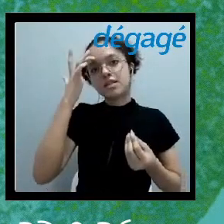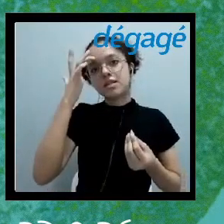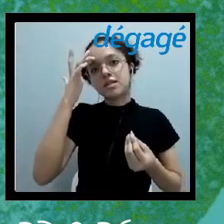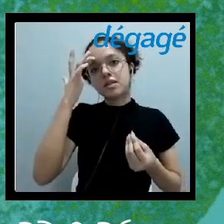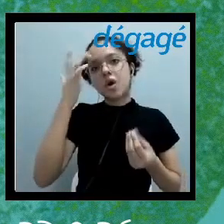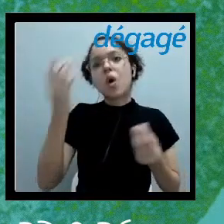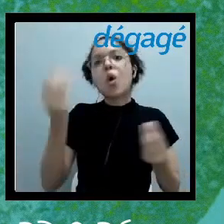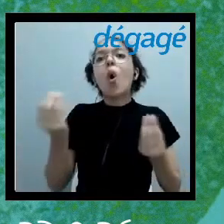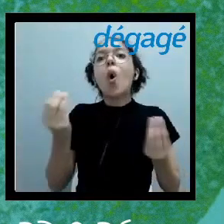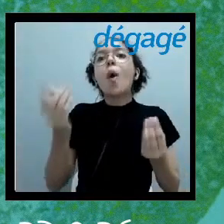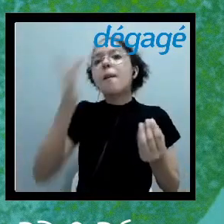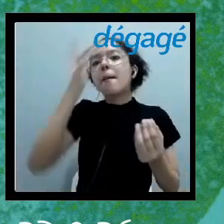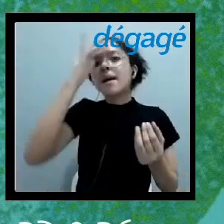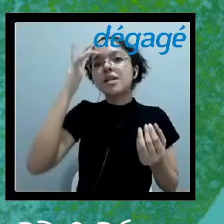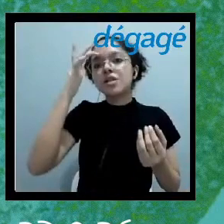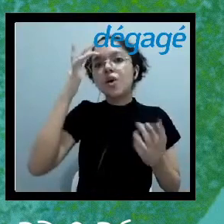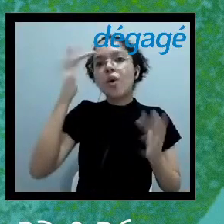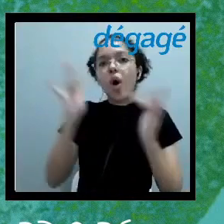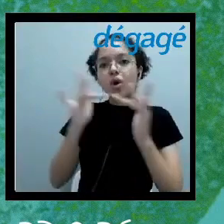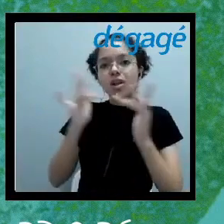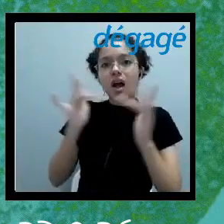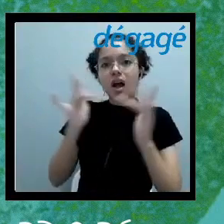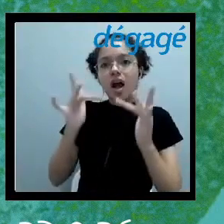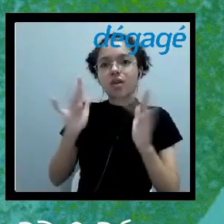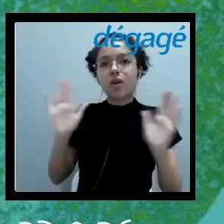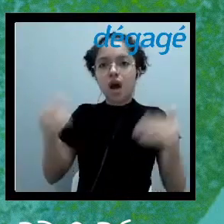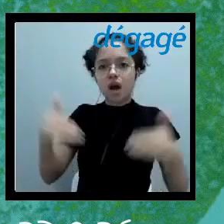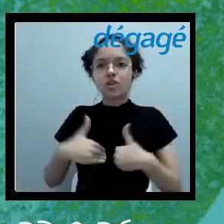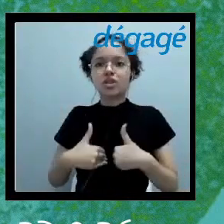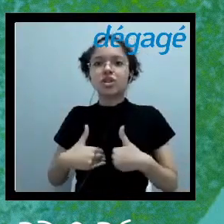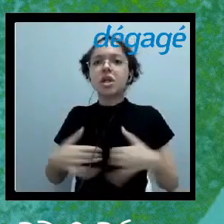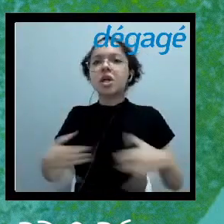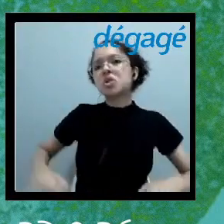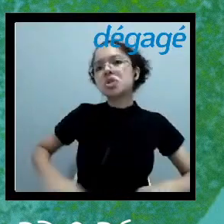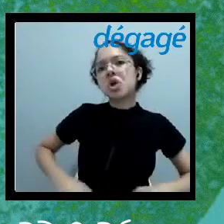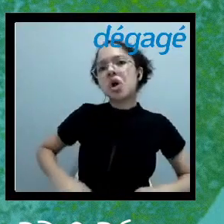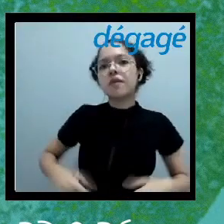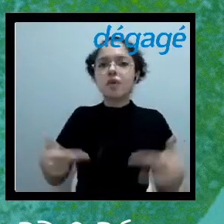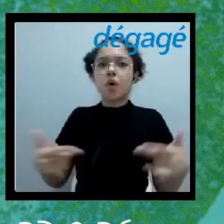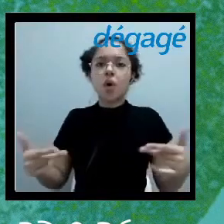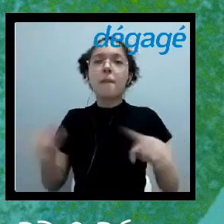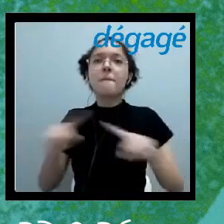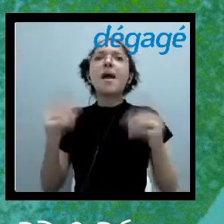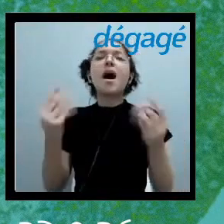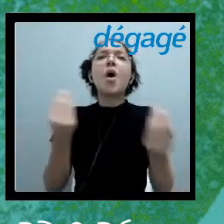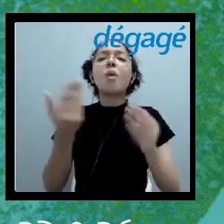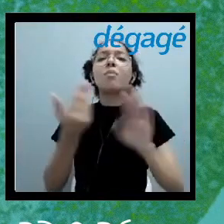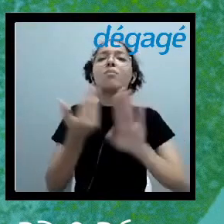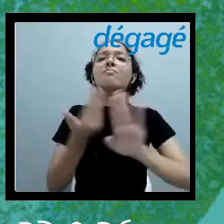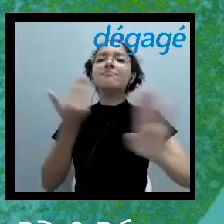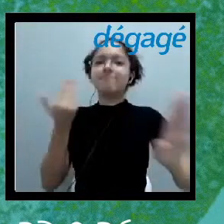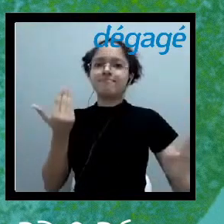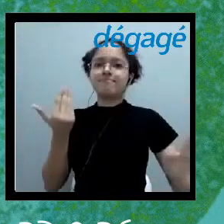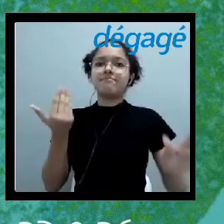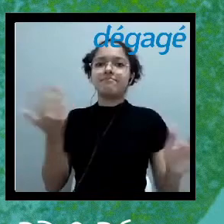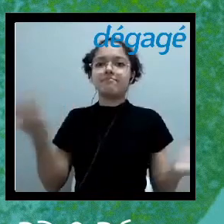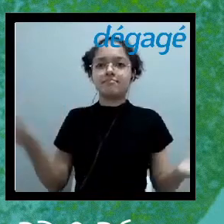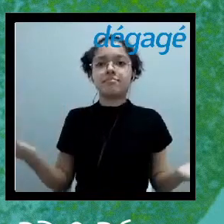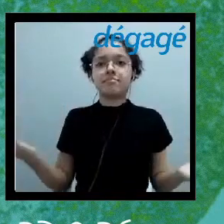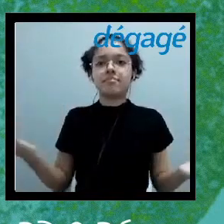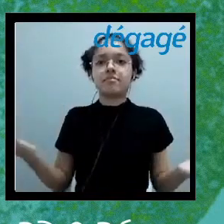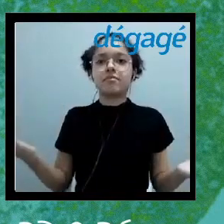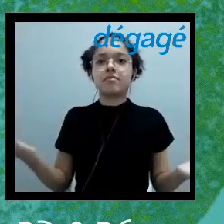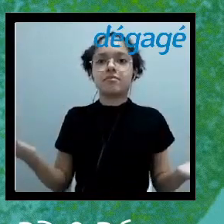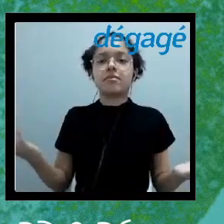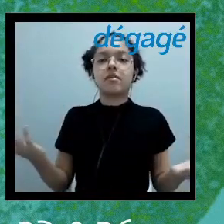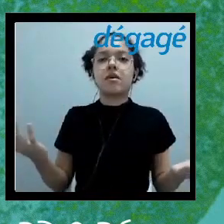né? Nesse discurso. Mas também não dá para separar, né? Isso totalmente. Né? Isso aí não é um binarismo,